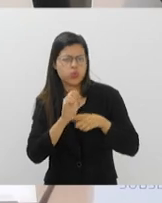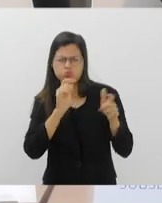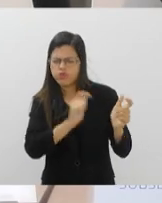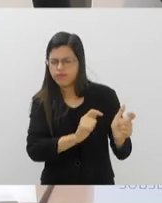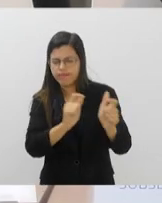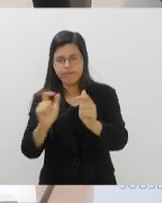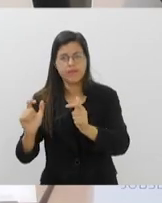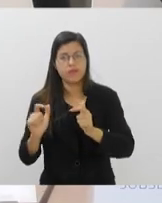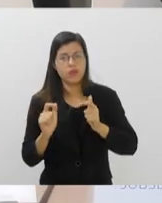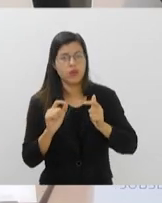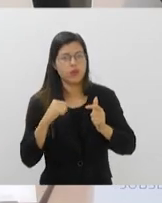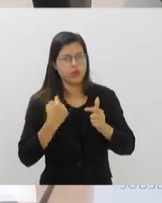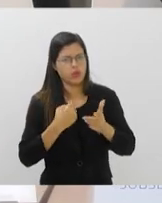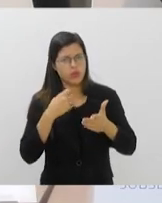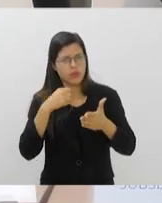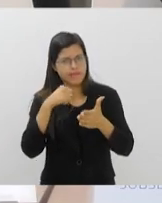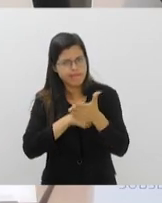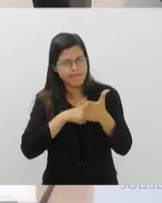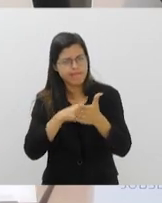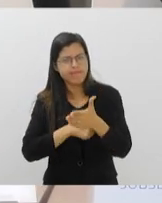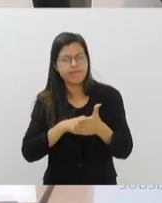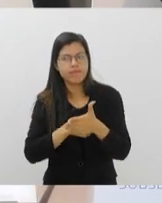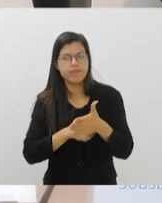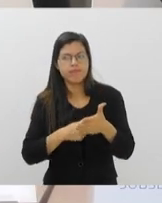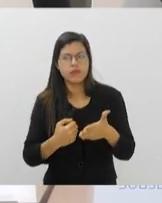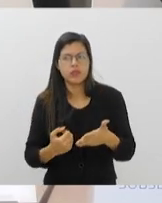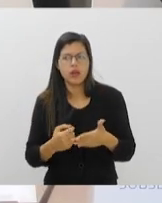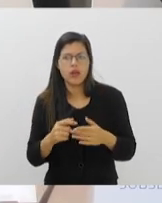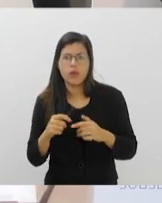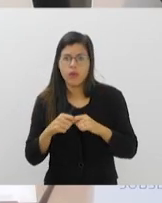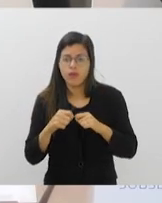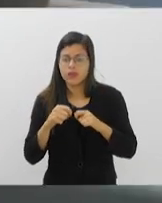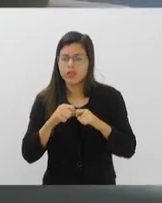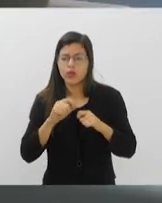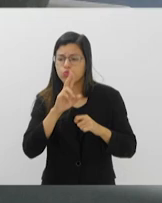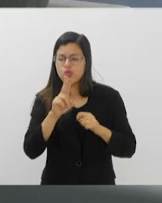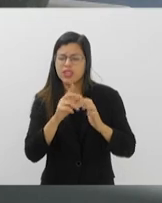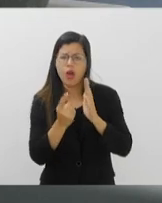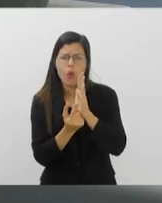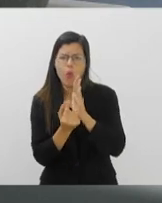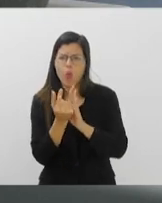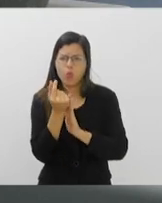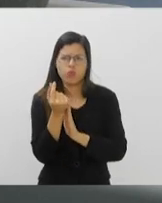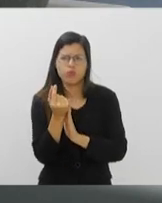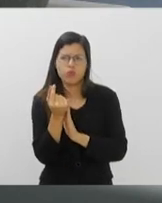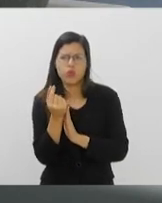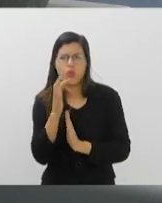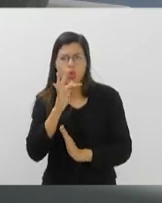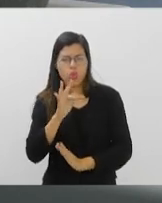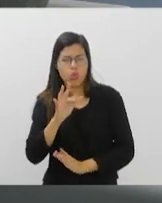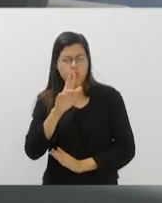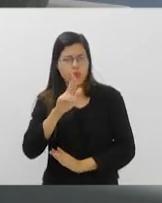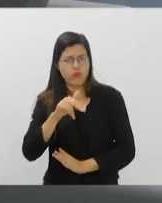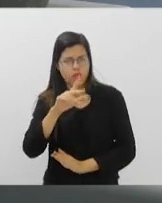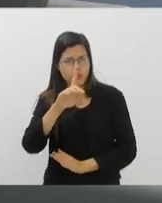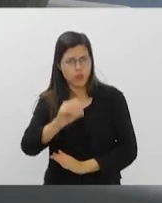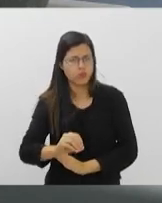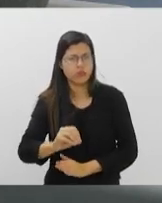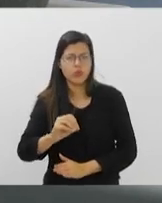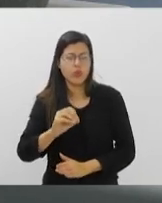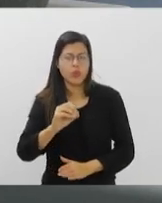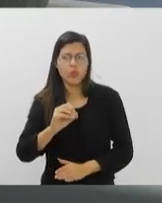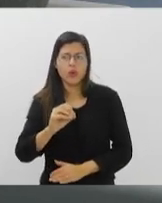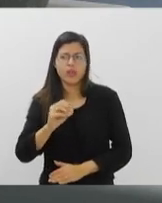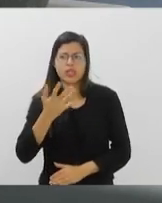for a gente vai lá brigar com você mas vamos fazer uso do recurso do fundo Fundos parados há anos com políticas foras